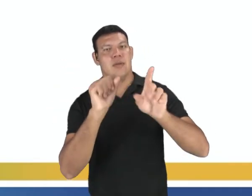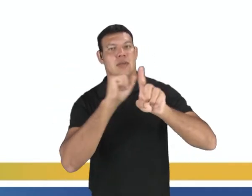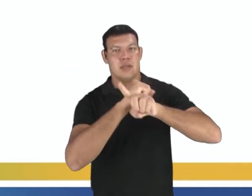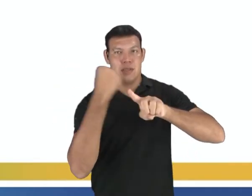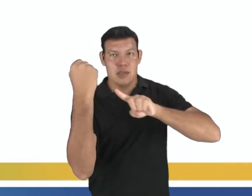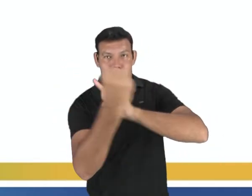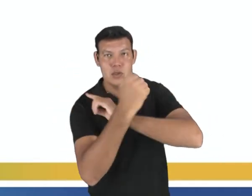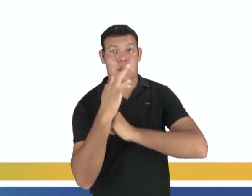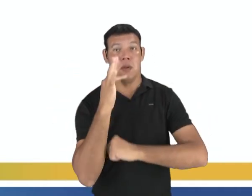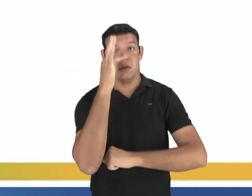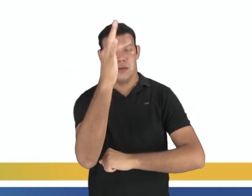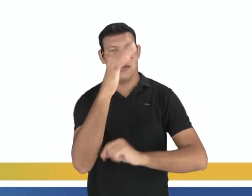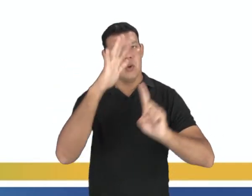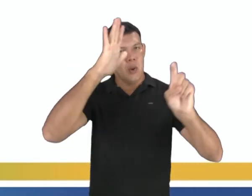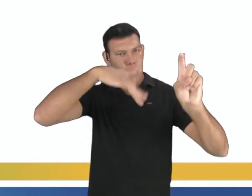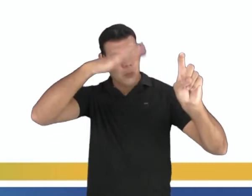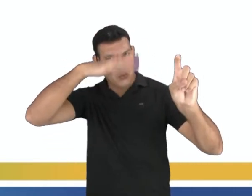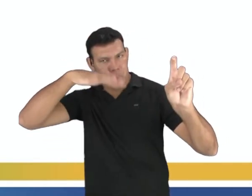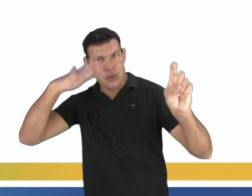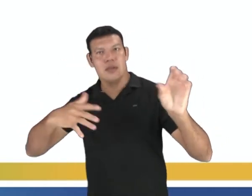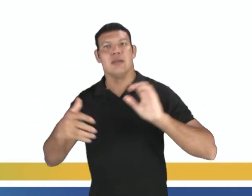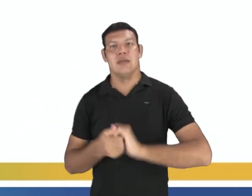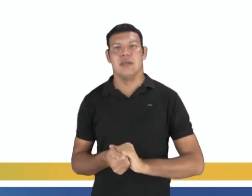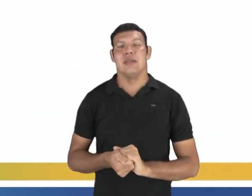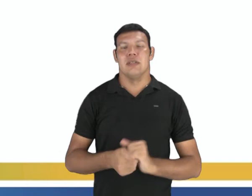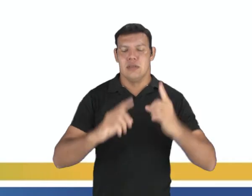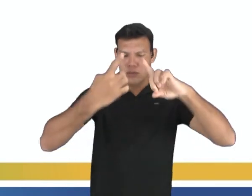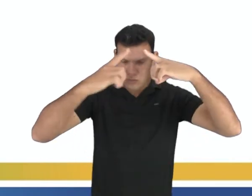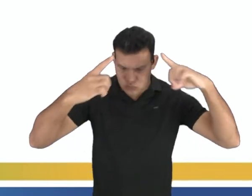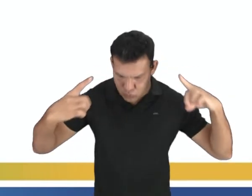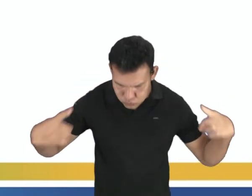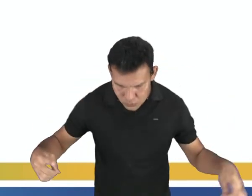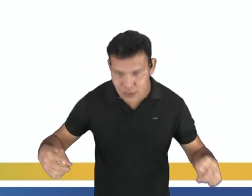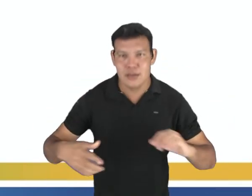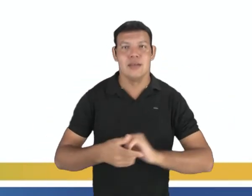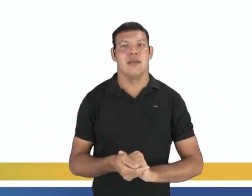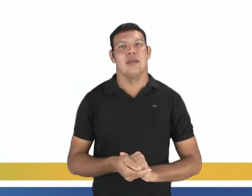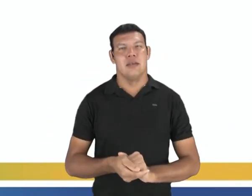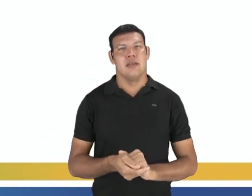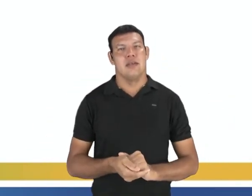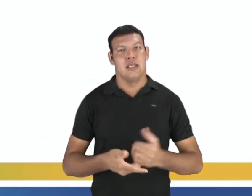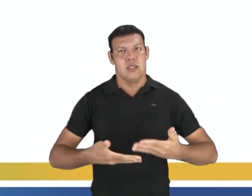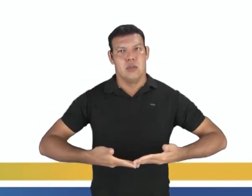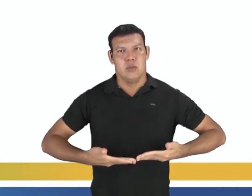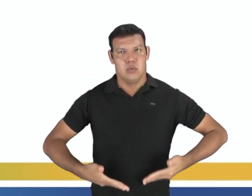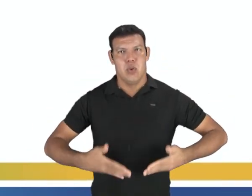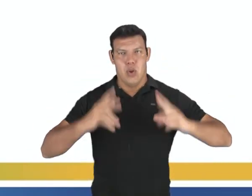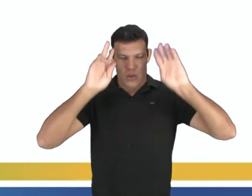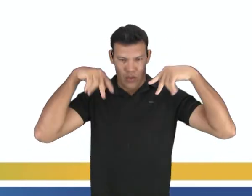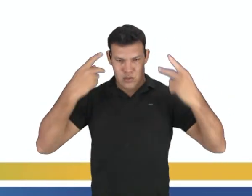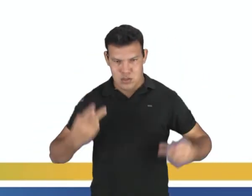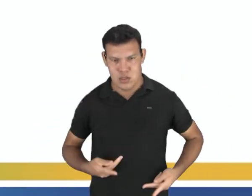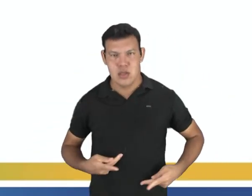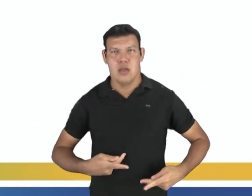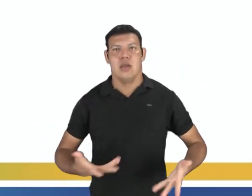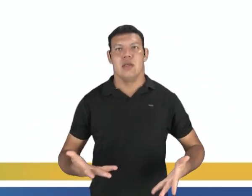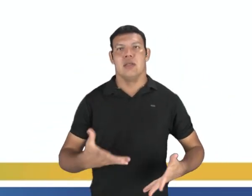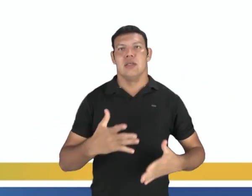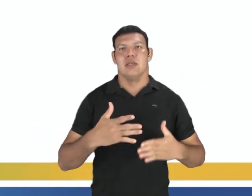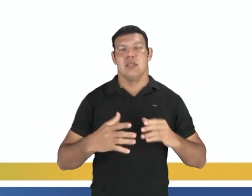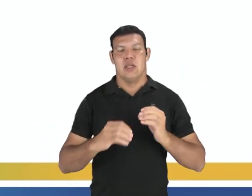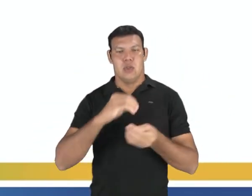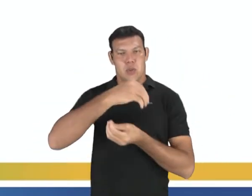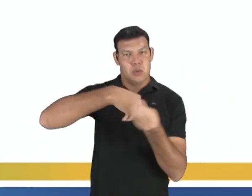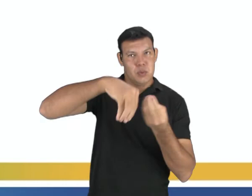A gente tem a mitologia, né, que a gente tem aí a existência de deuses, né, deuses que eram parte homem e parte deus, né,